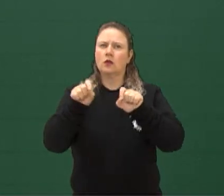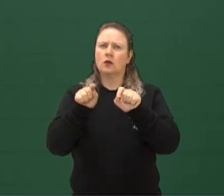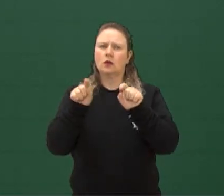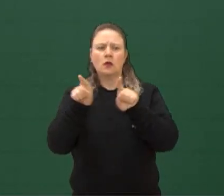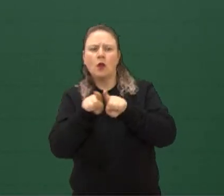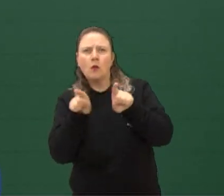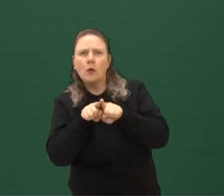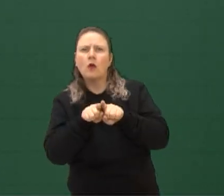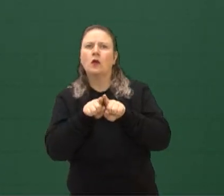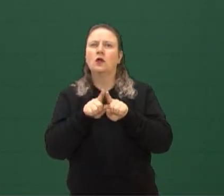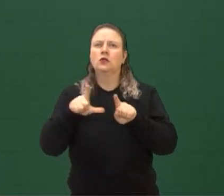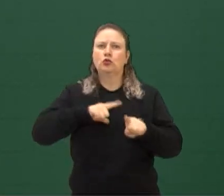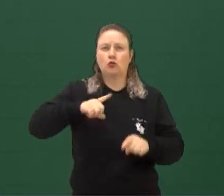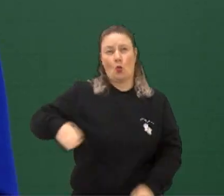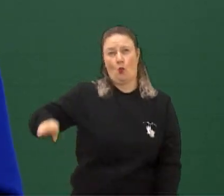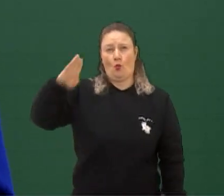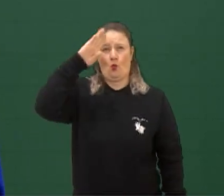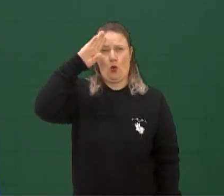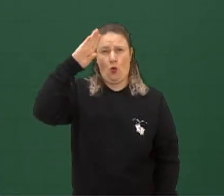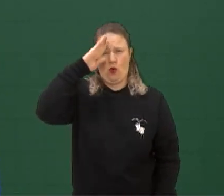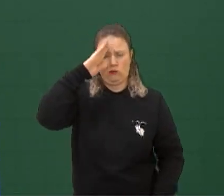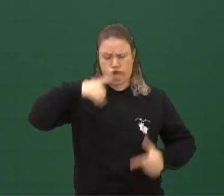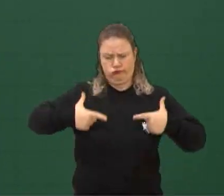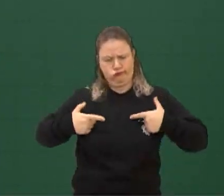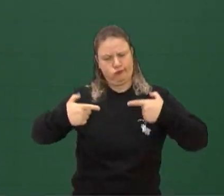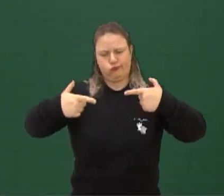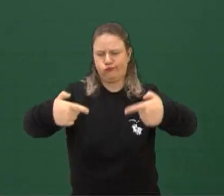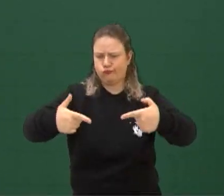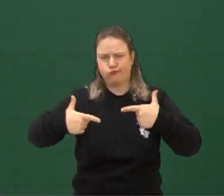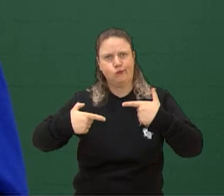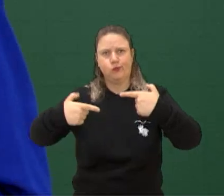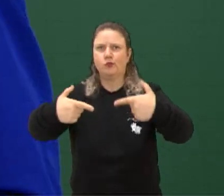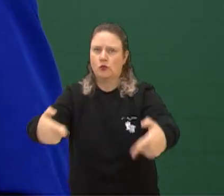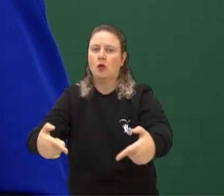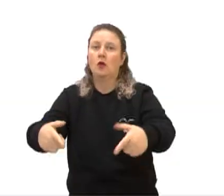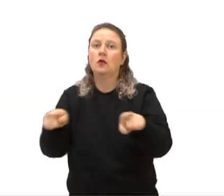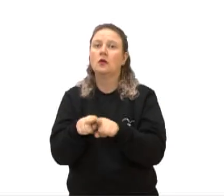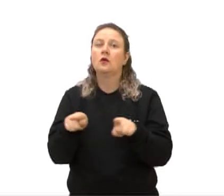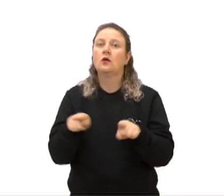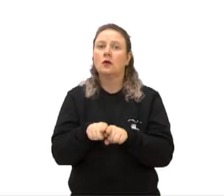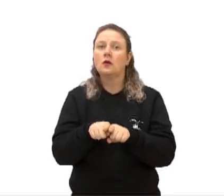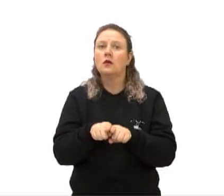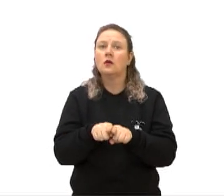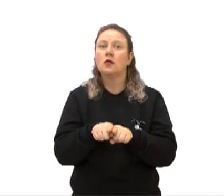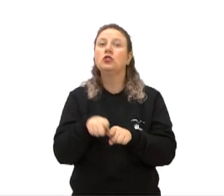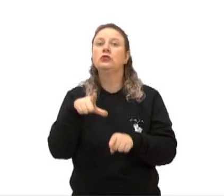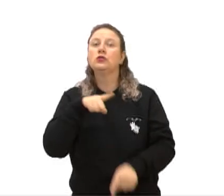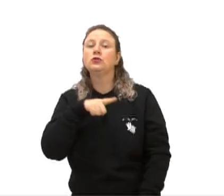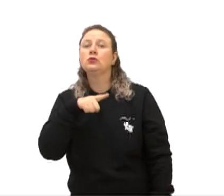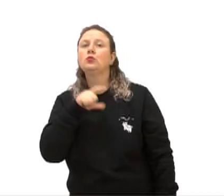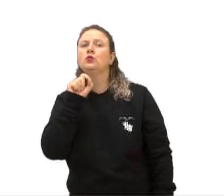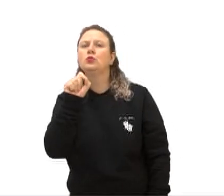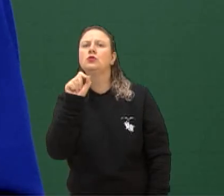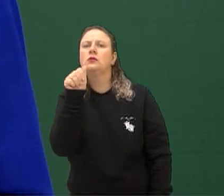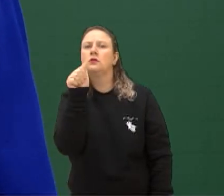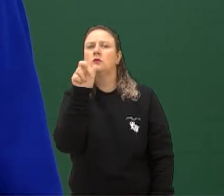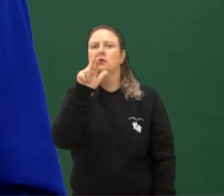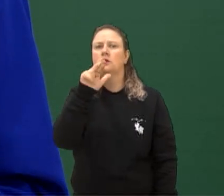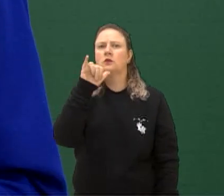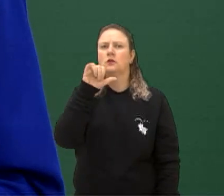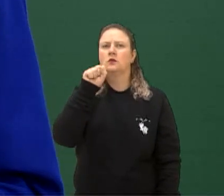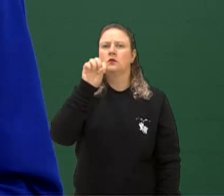né? E, portanto, no militarismo, nas guerras, né? Uma polis aristocrática. Por quê? Porque